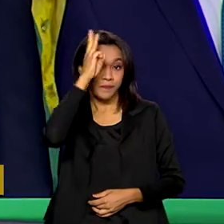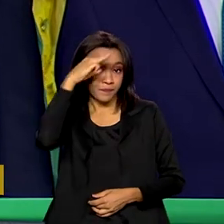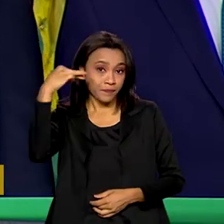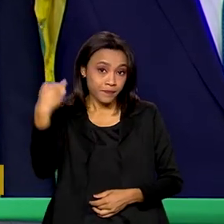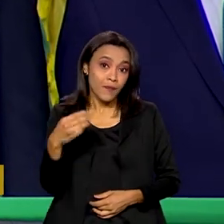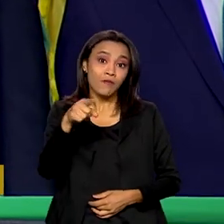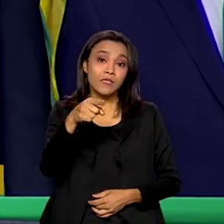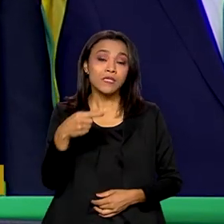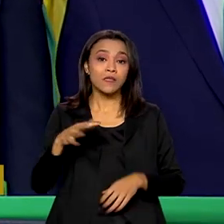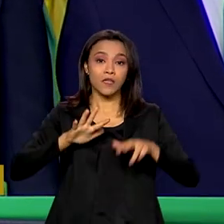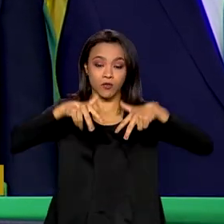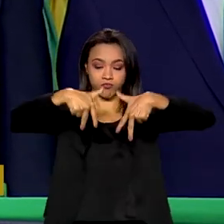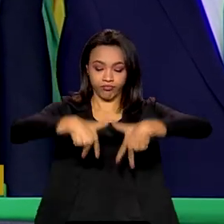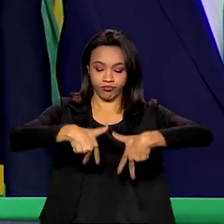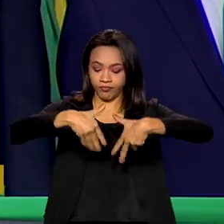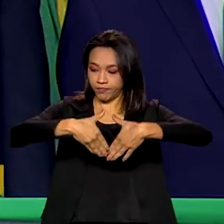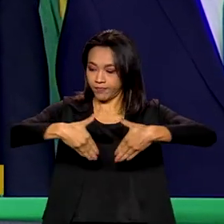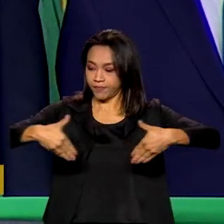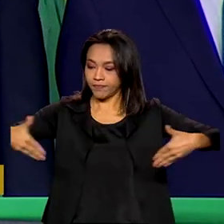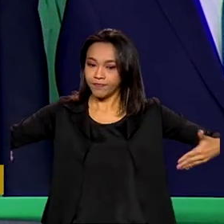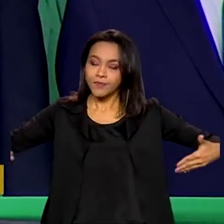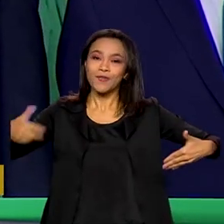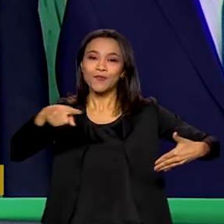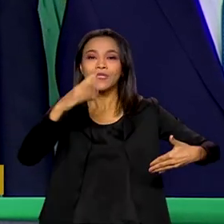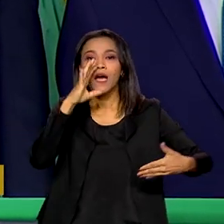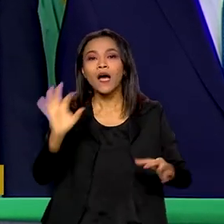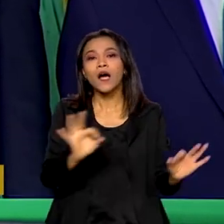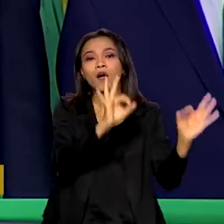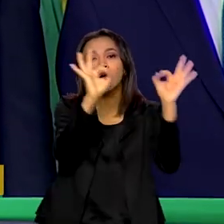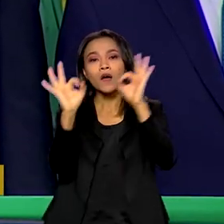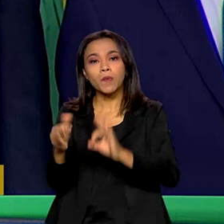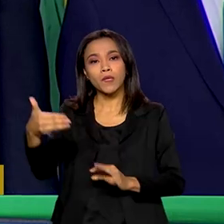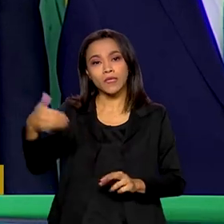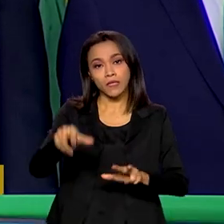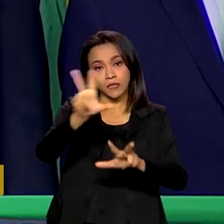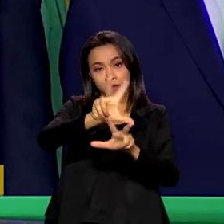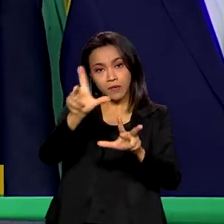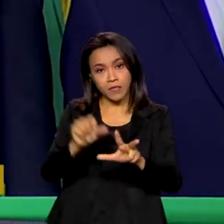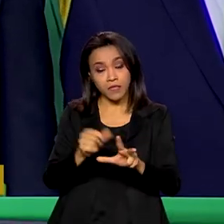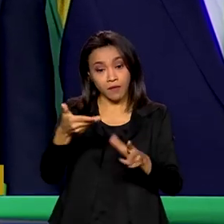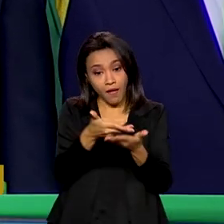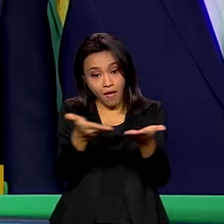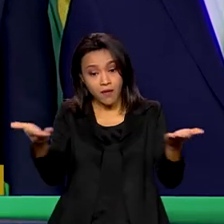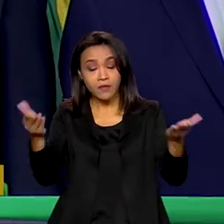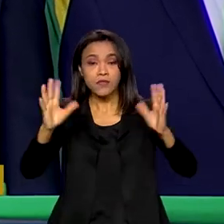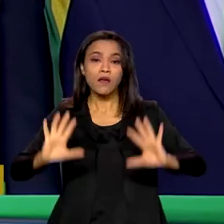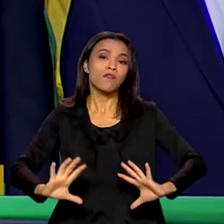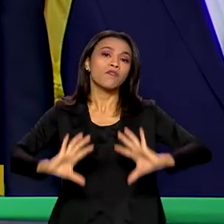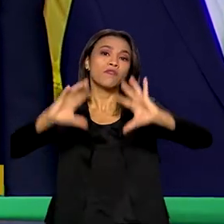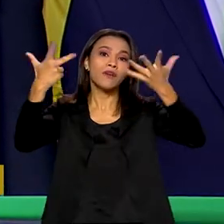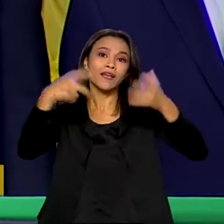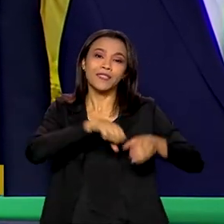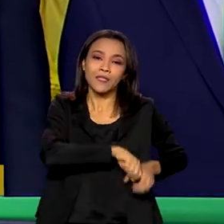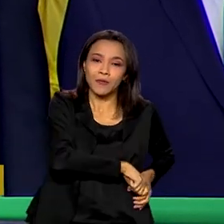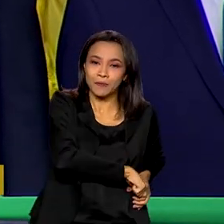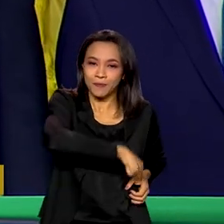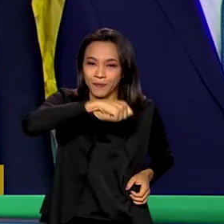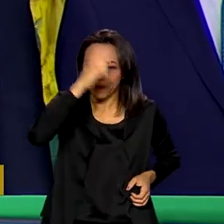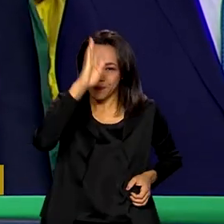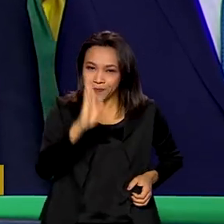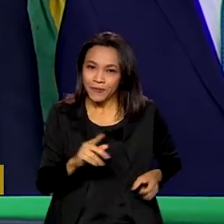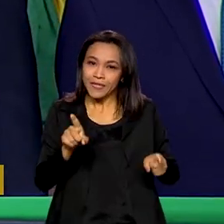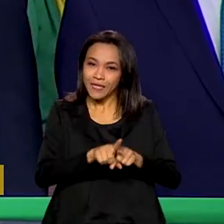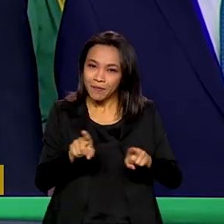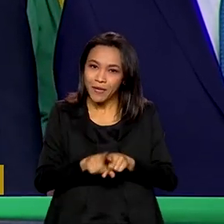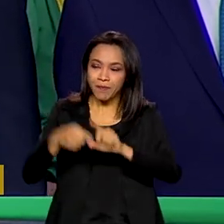Lembrando que você acompanha aqui conosco na TV Brasil toda essa festa da independência pela agência